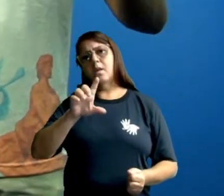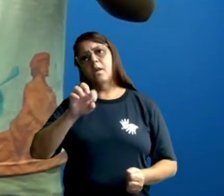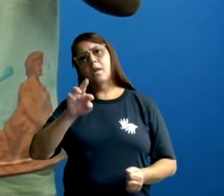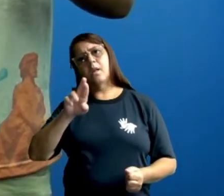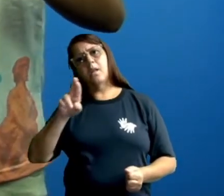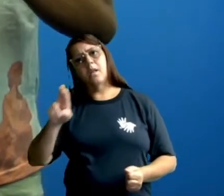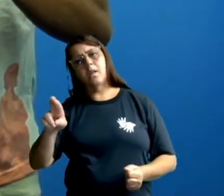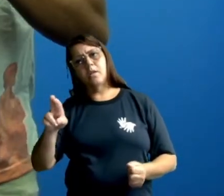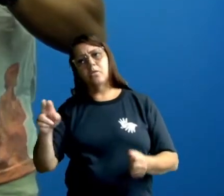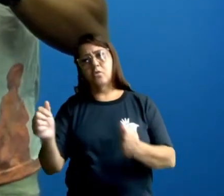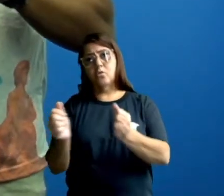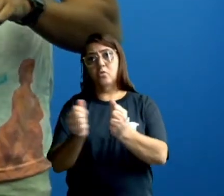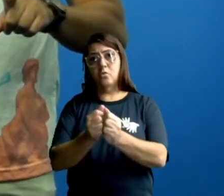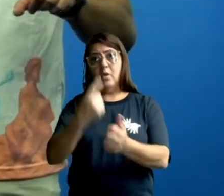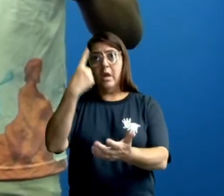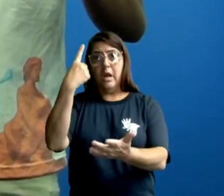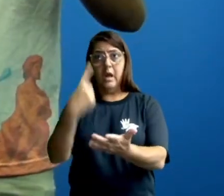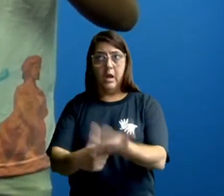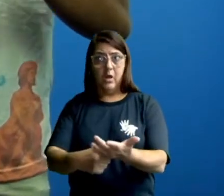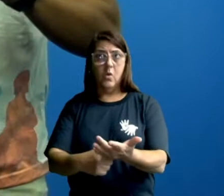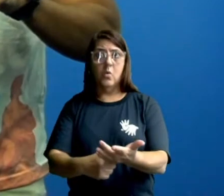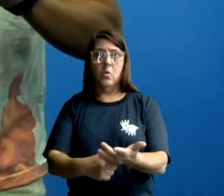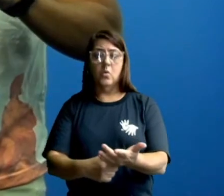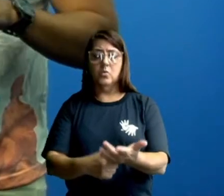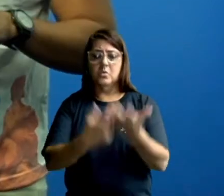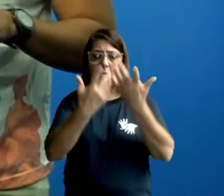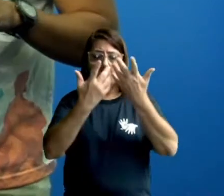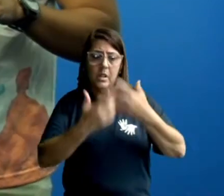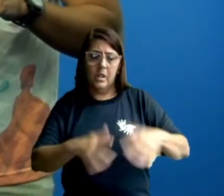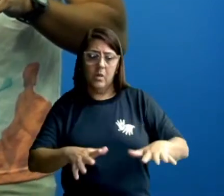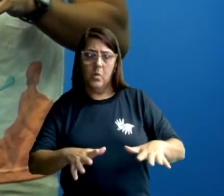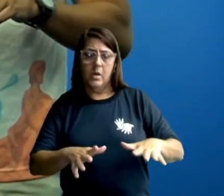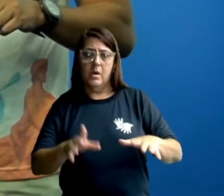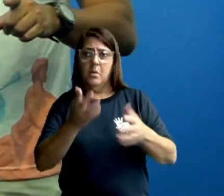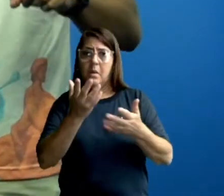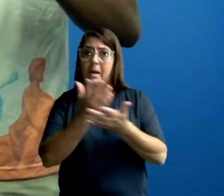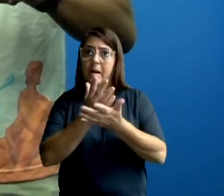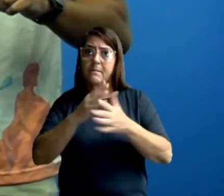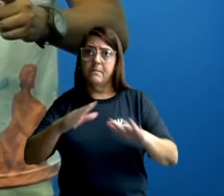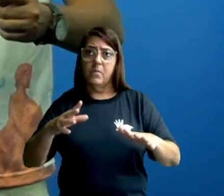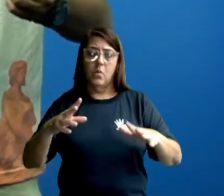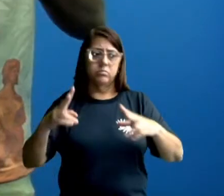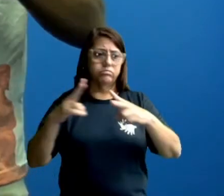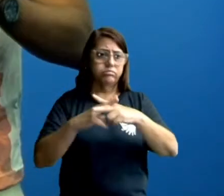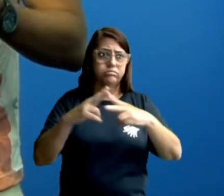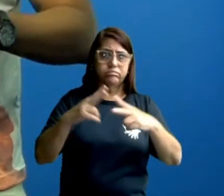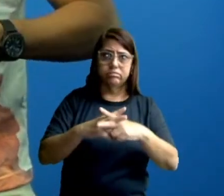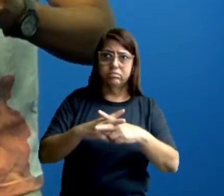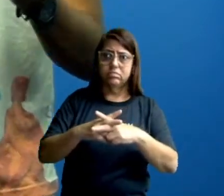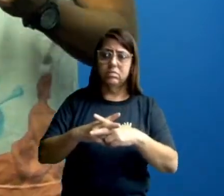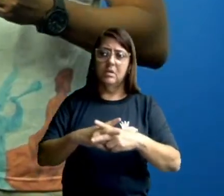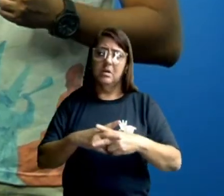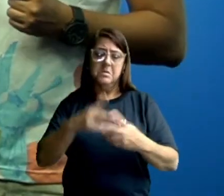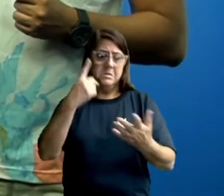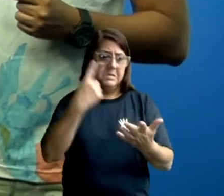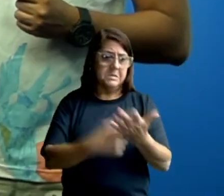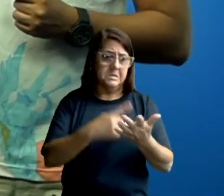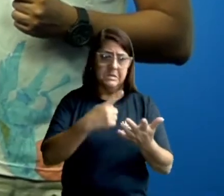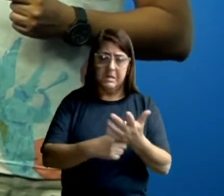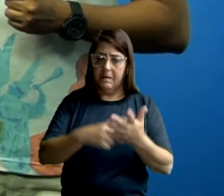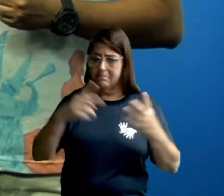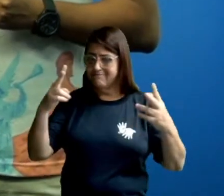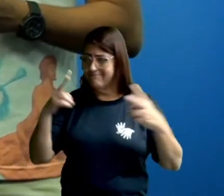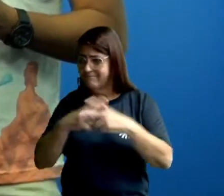Soviética, fazem um acordo de não agressão. Eles combinam de não se